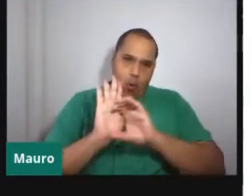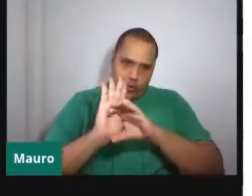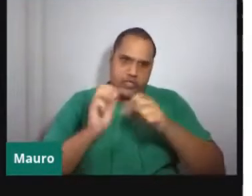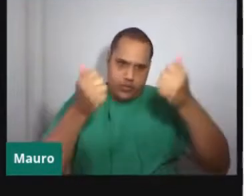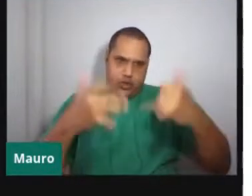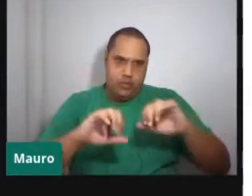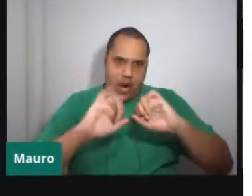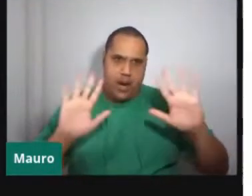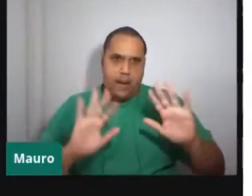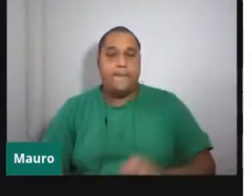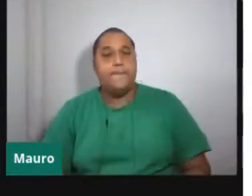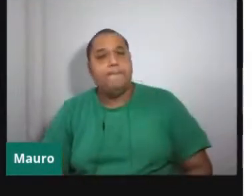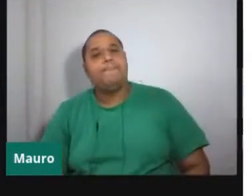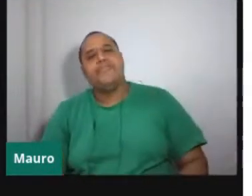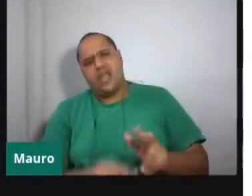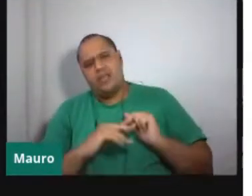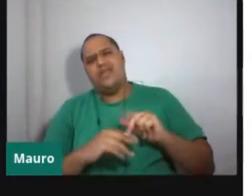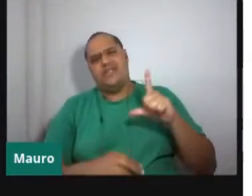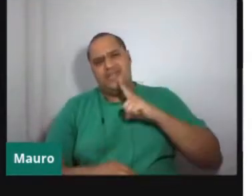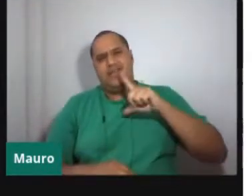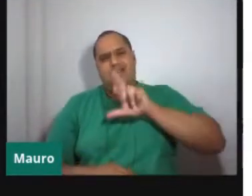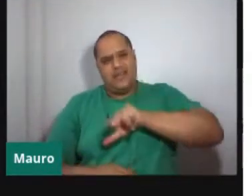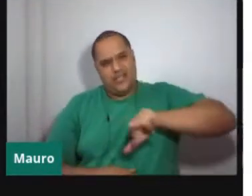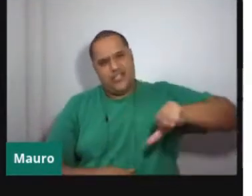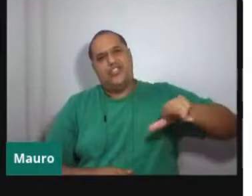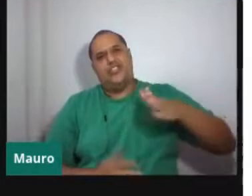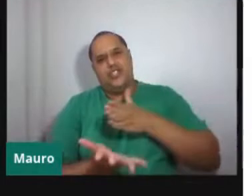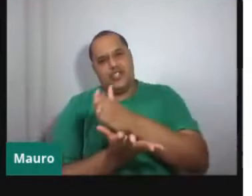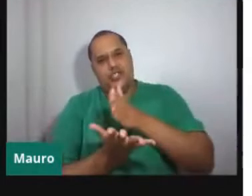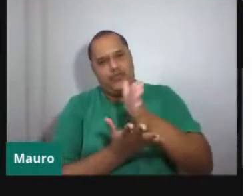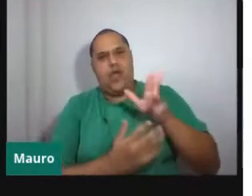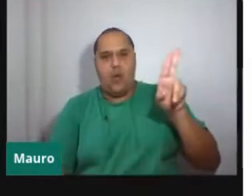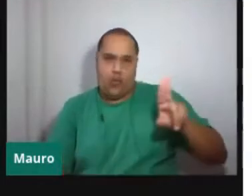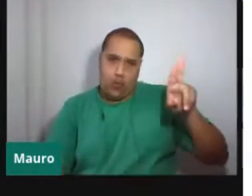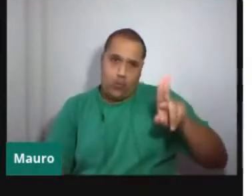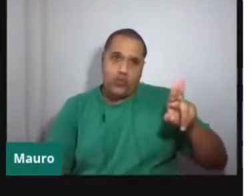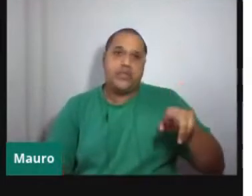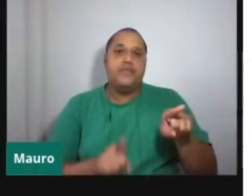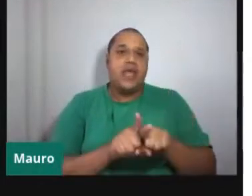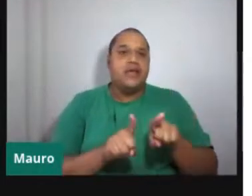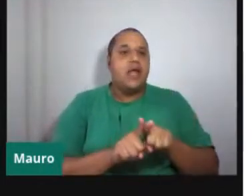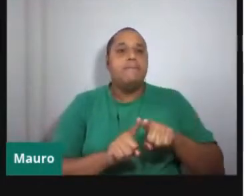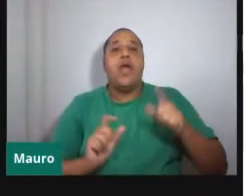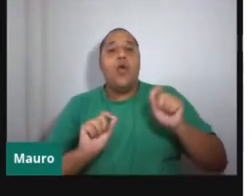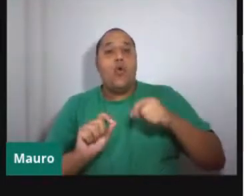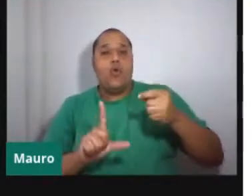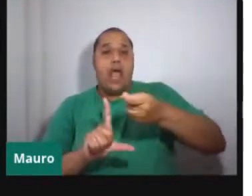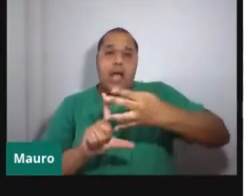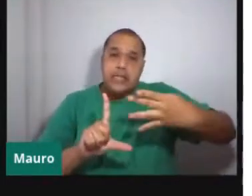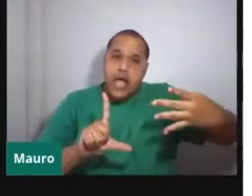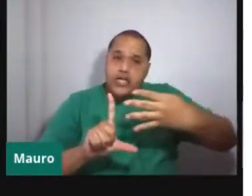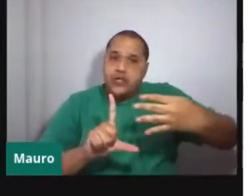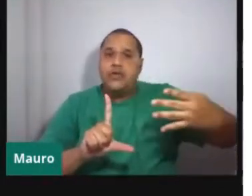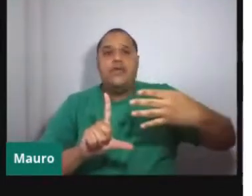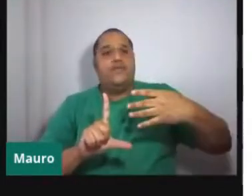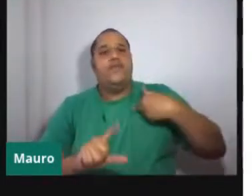vocês sabem que machine learning tem diversas aplicações, né? As estratégias de recomendação na Netflix e na Amazon, propaganda,